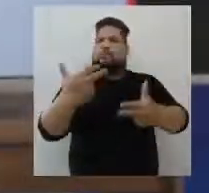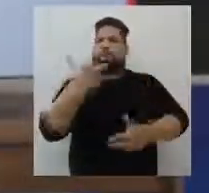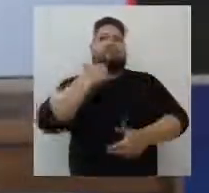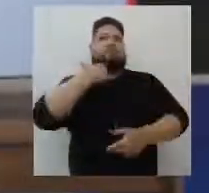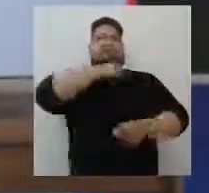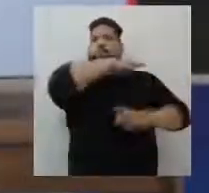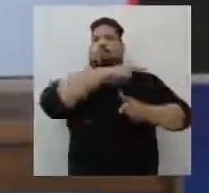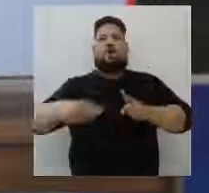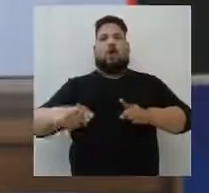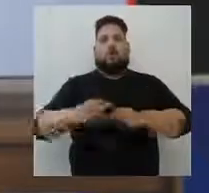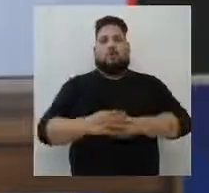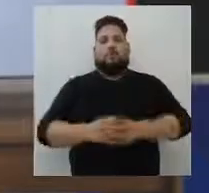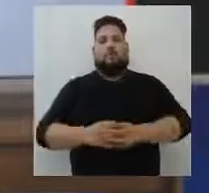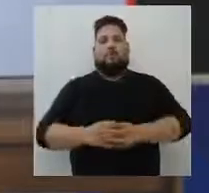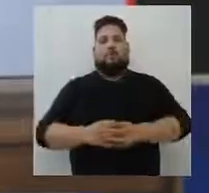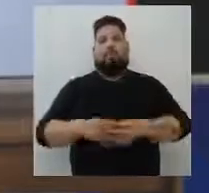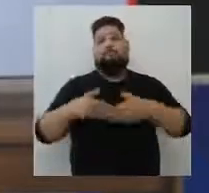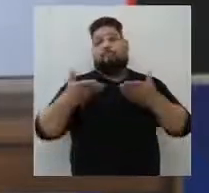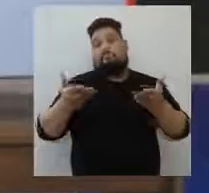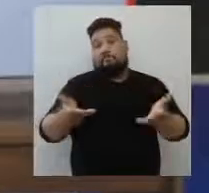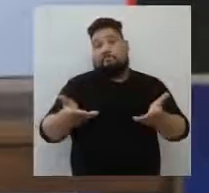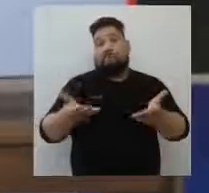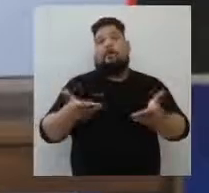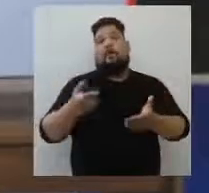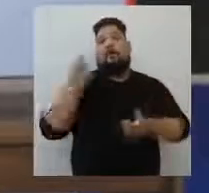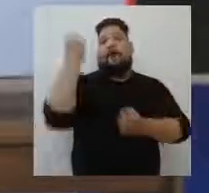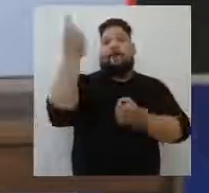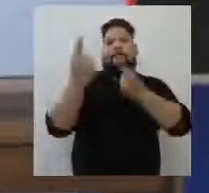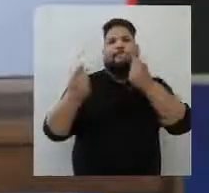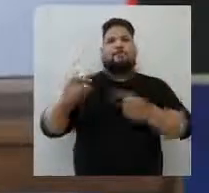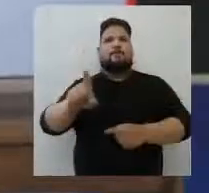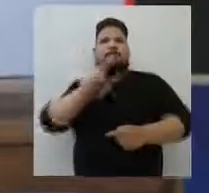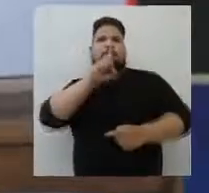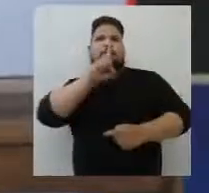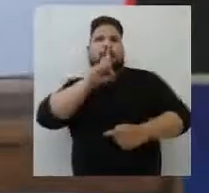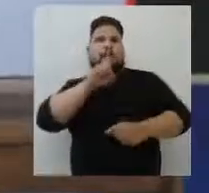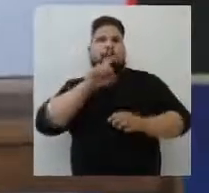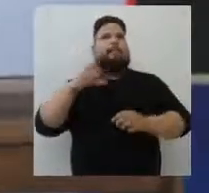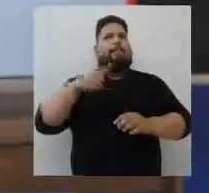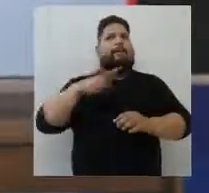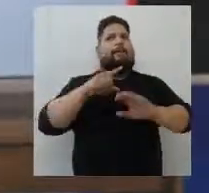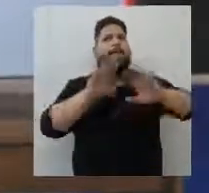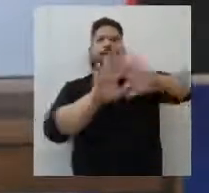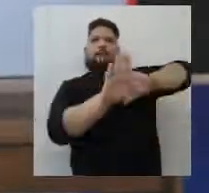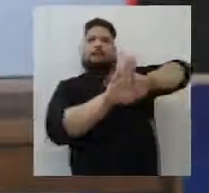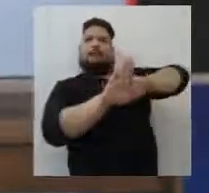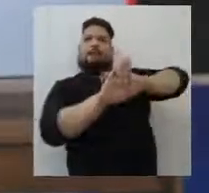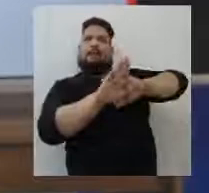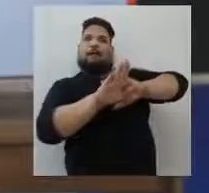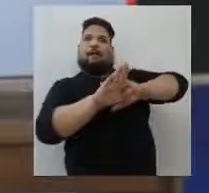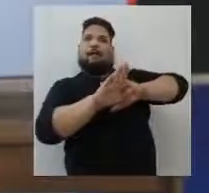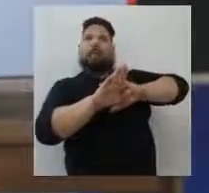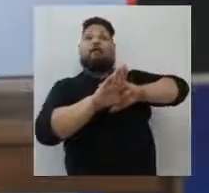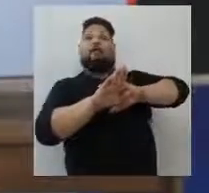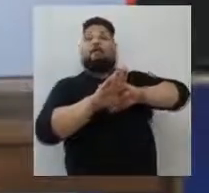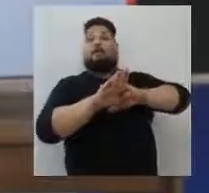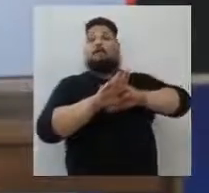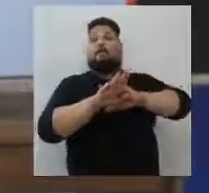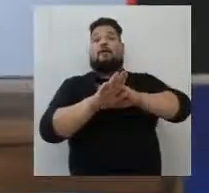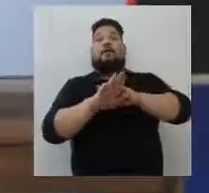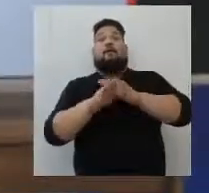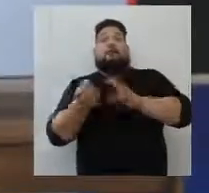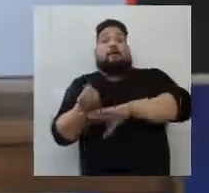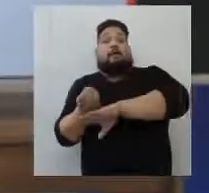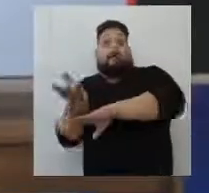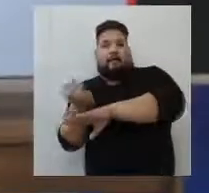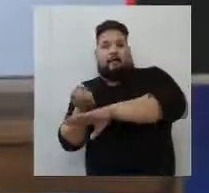Então, muitas vezes, essa censura era quebrada. E o que é que acontece? Todo